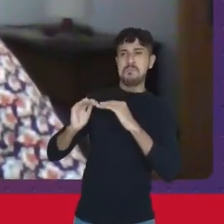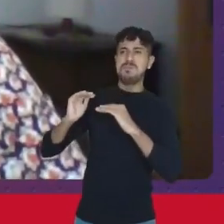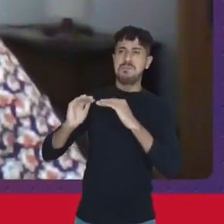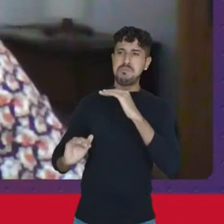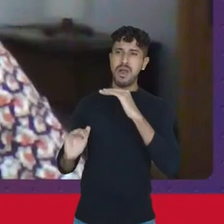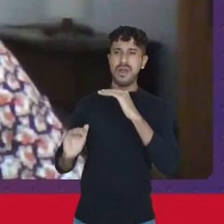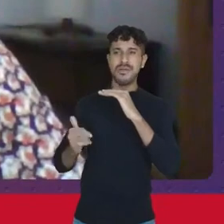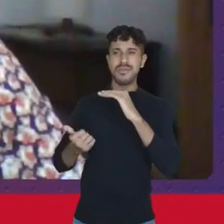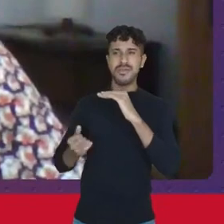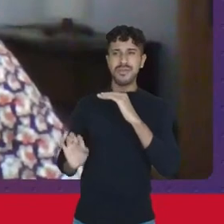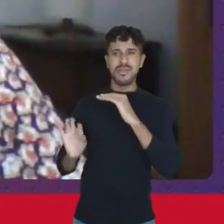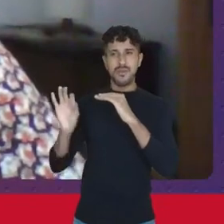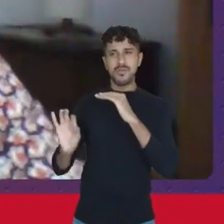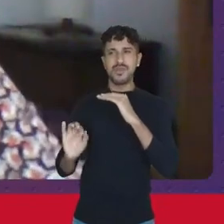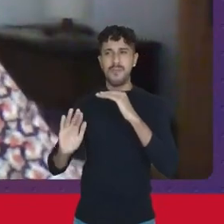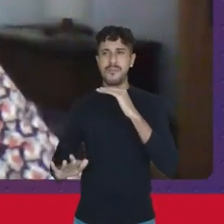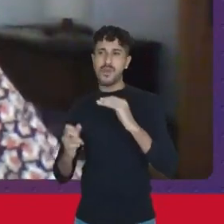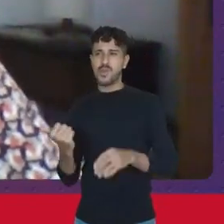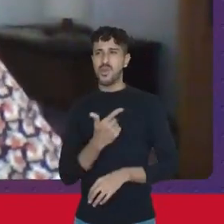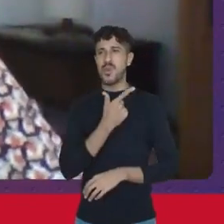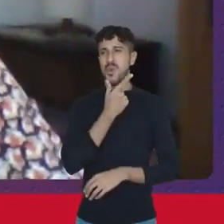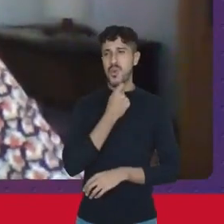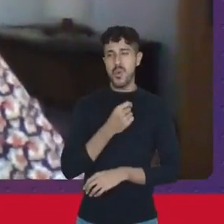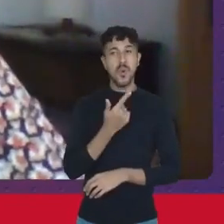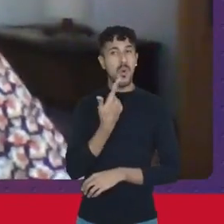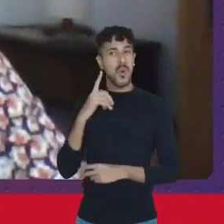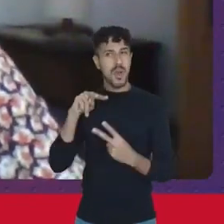chegar a 60%. Um outro